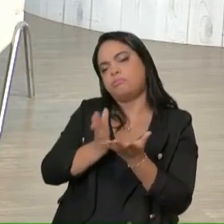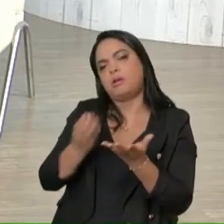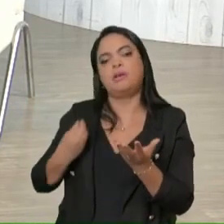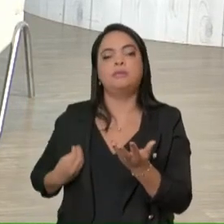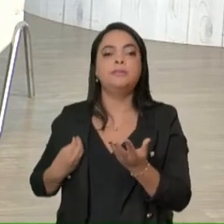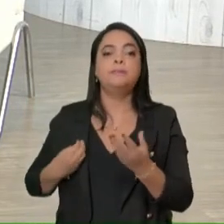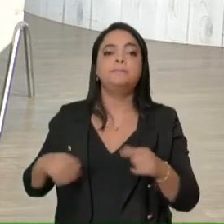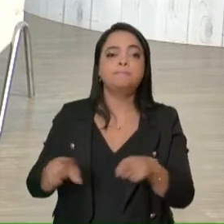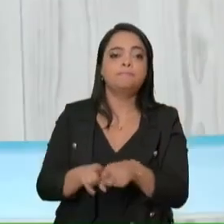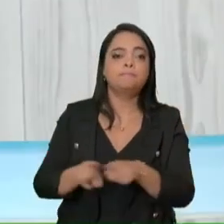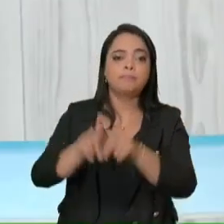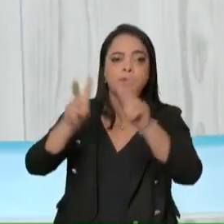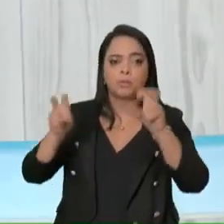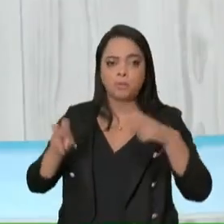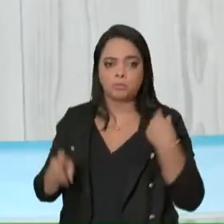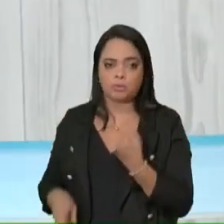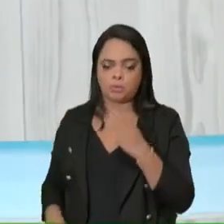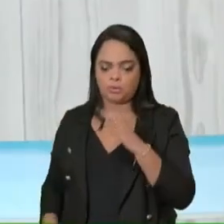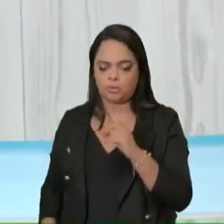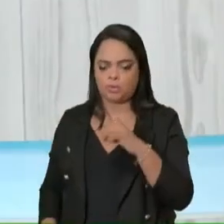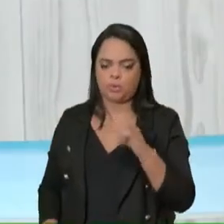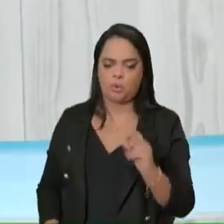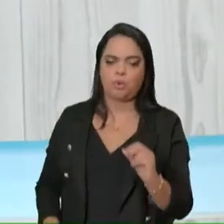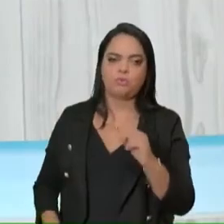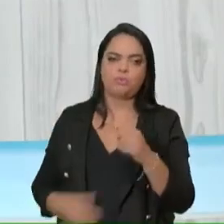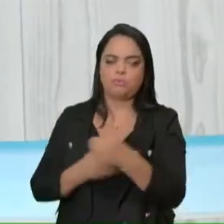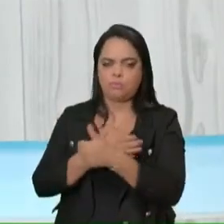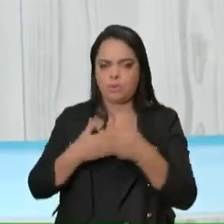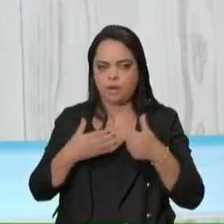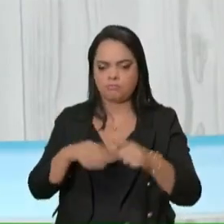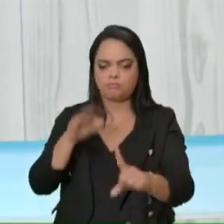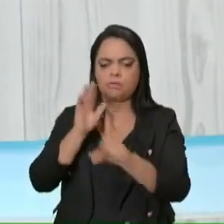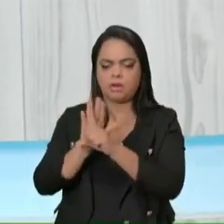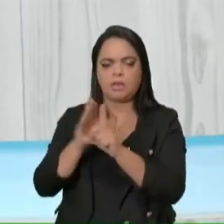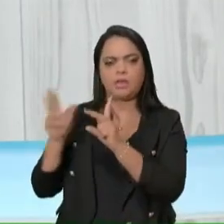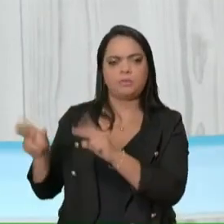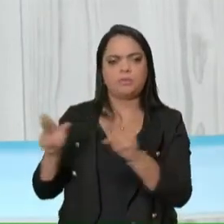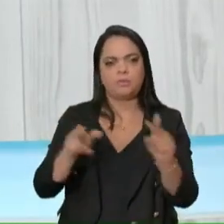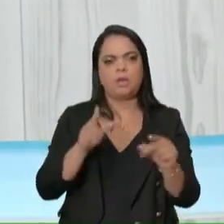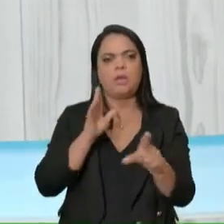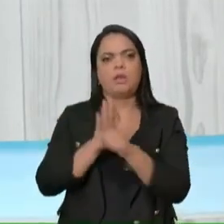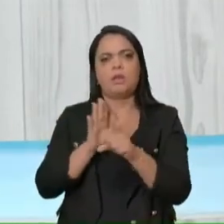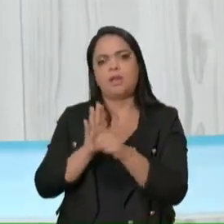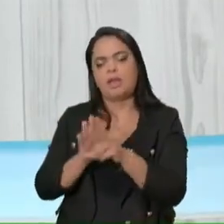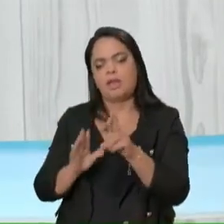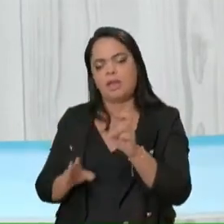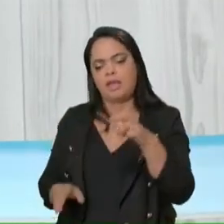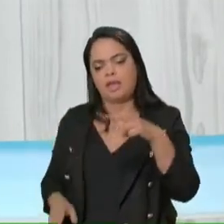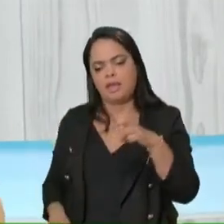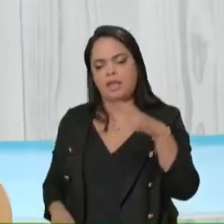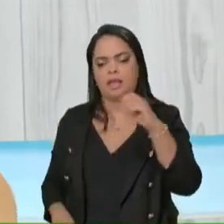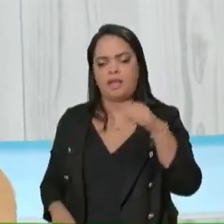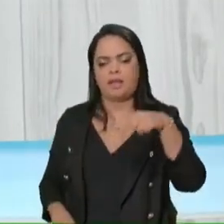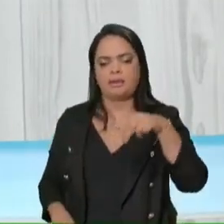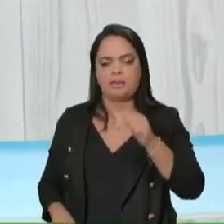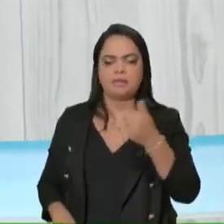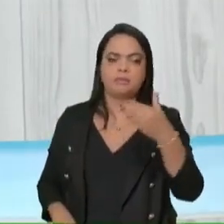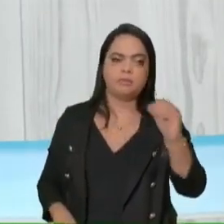sobre os nossos códigos morais, as leis, dos iguais, leis reencarnatórias, e todas